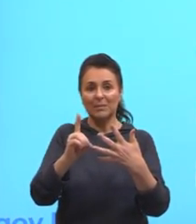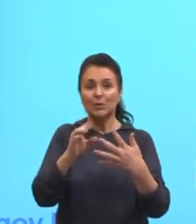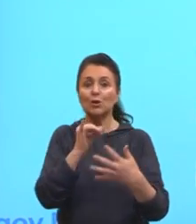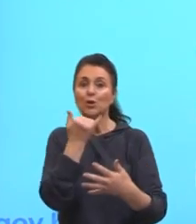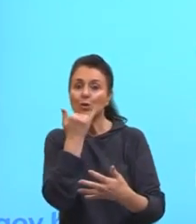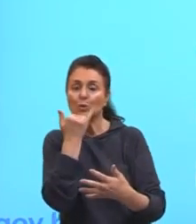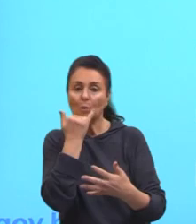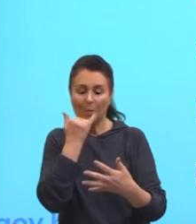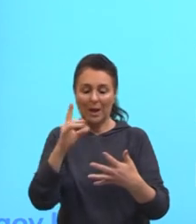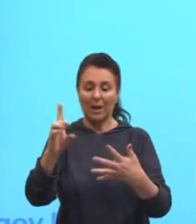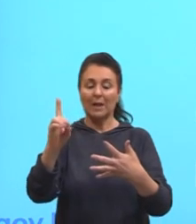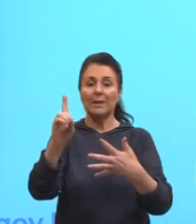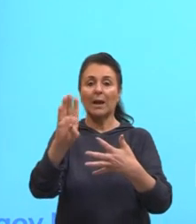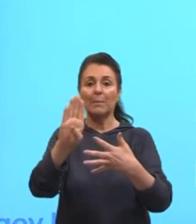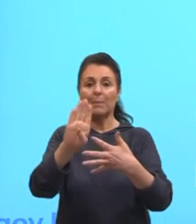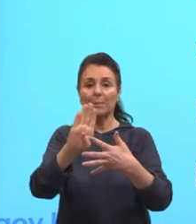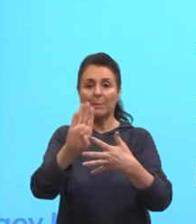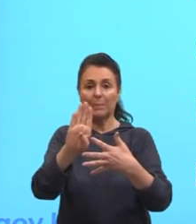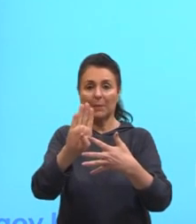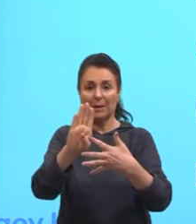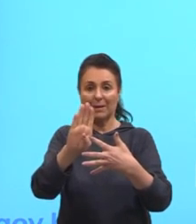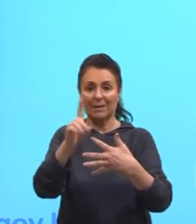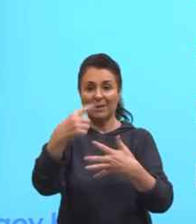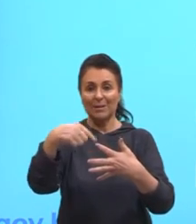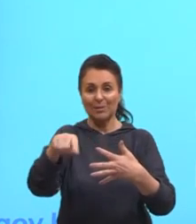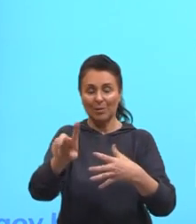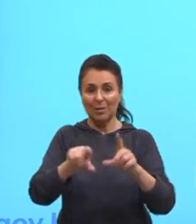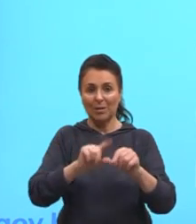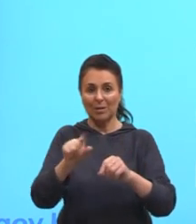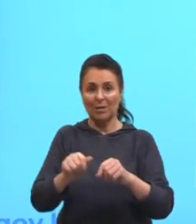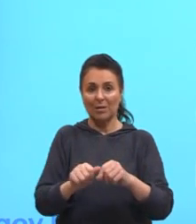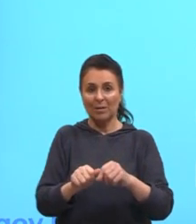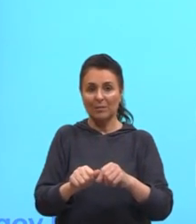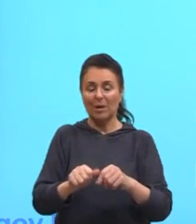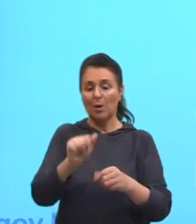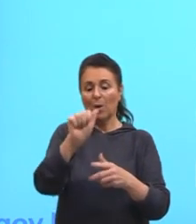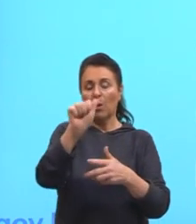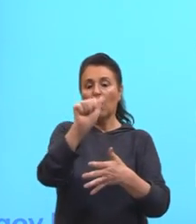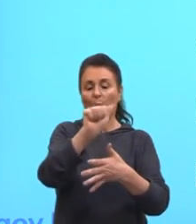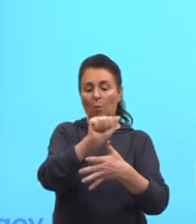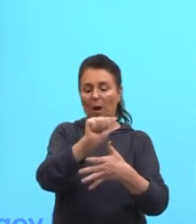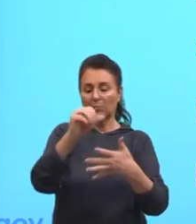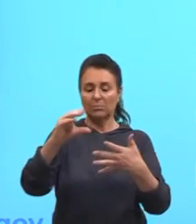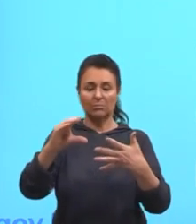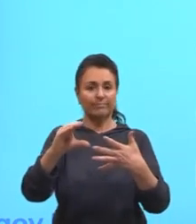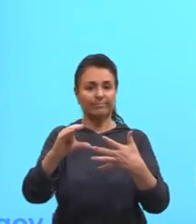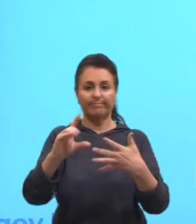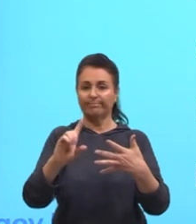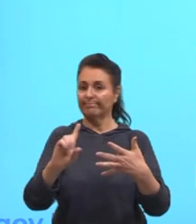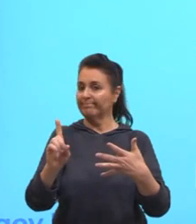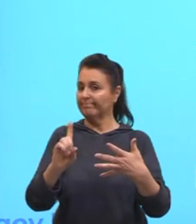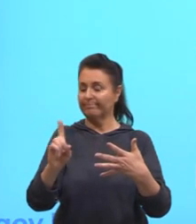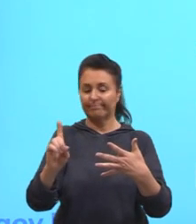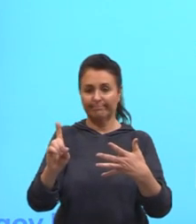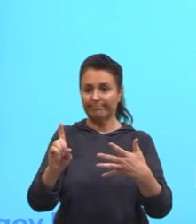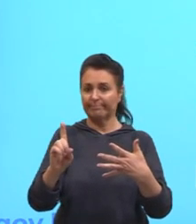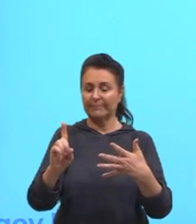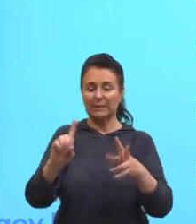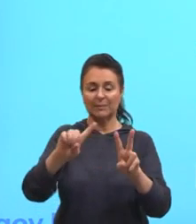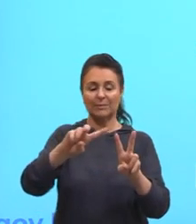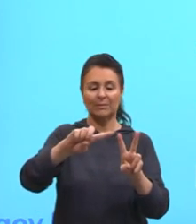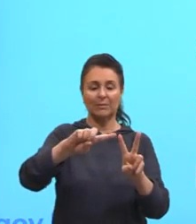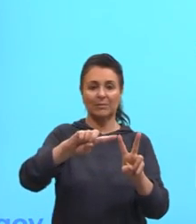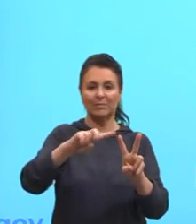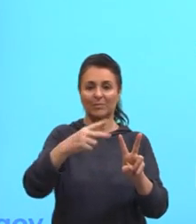que nós encontramos então das outras alternativas letra a letra c não correspondem porque tem ali índice